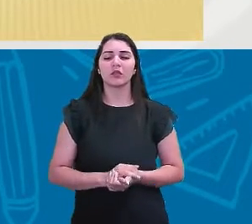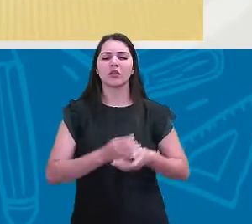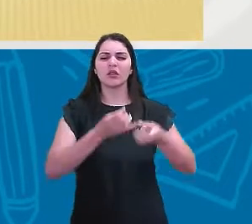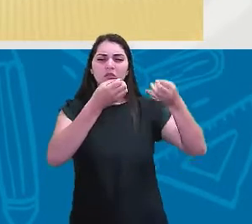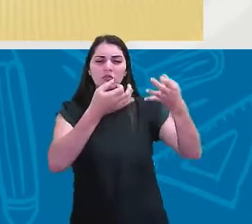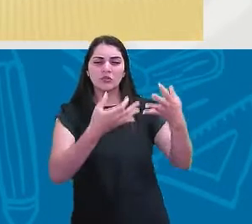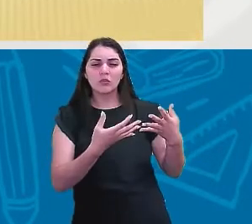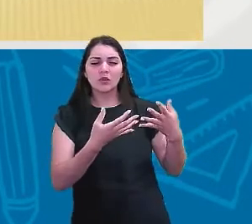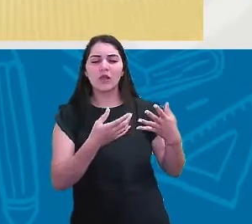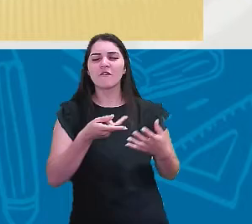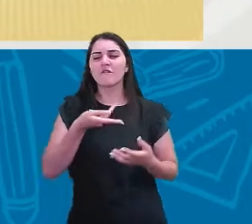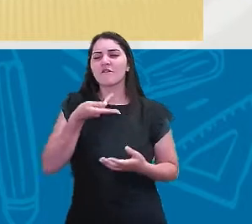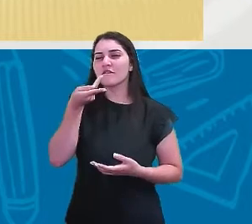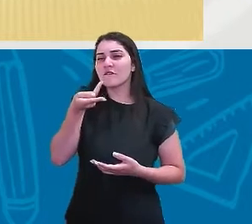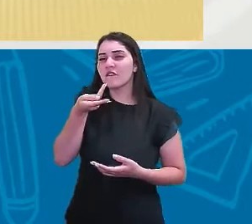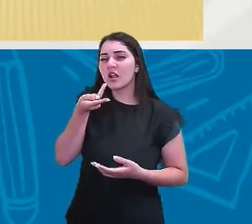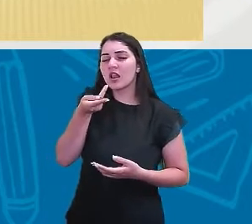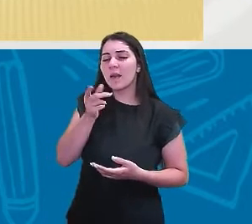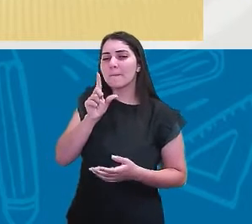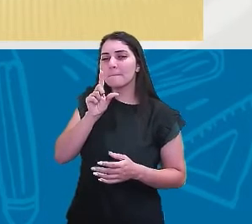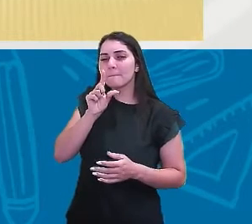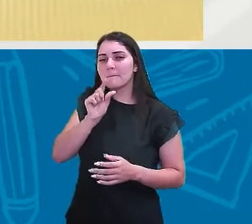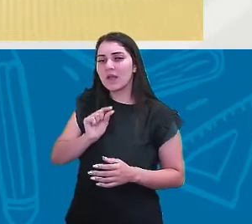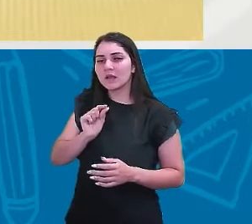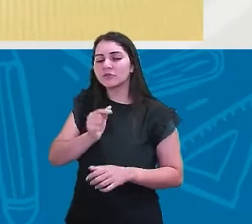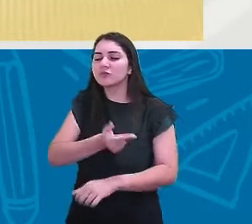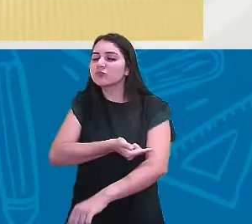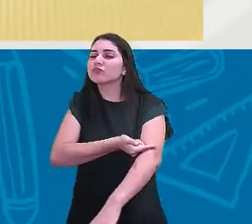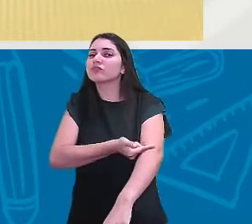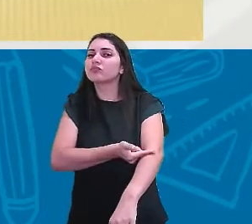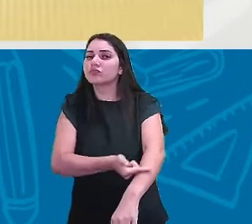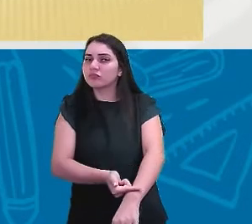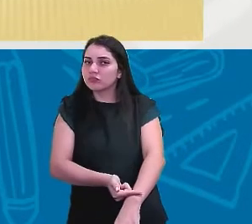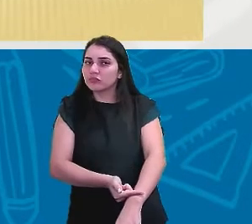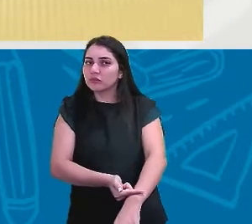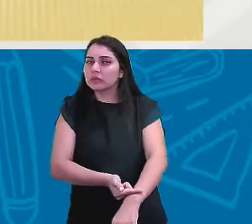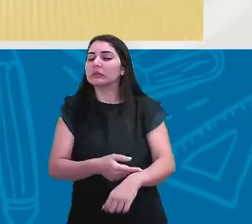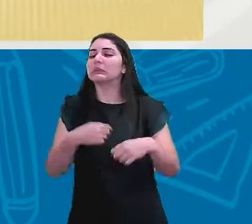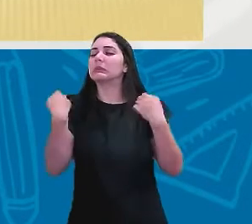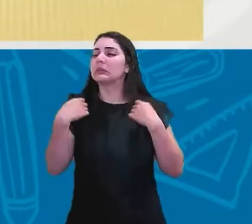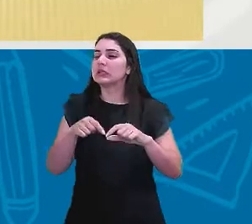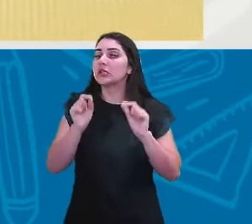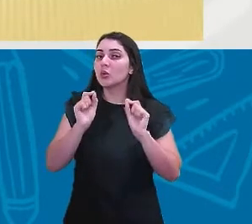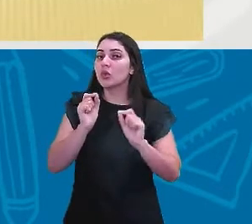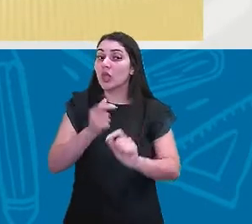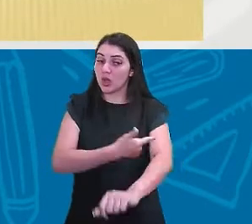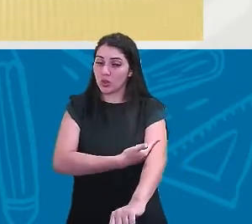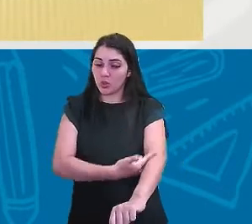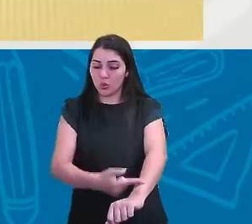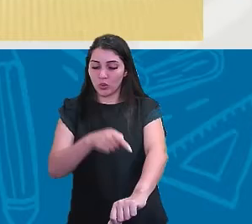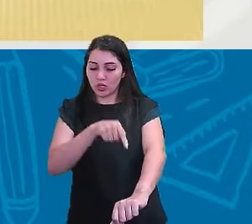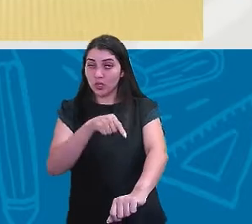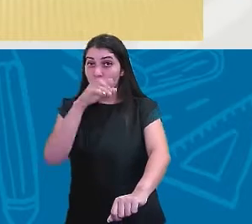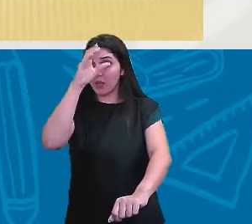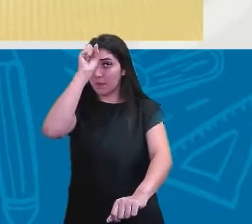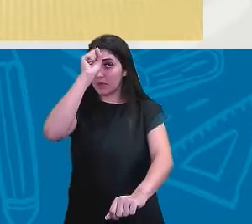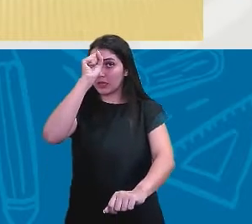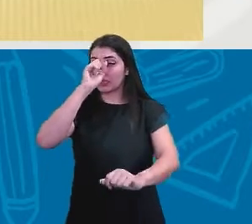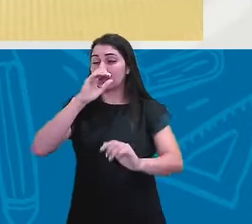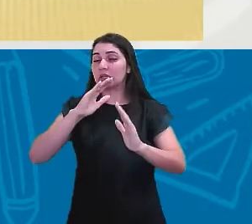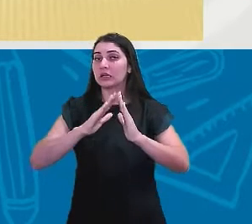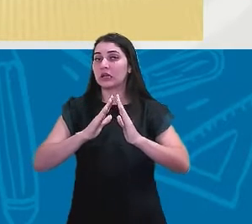Falar baixo, ser educado. Como eu bem disse, a educação ela vem de casa. A escola ela